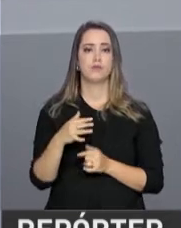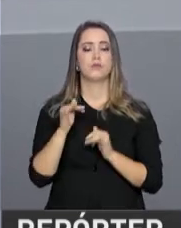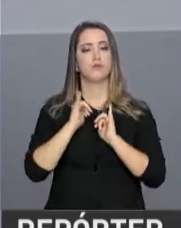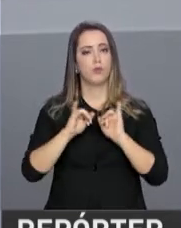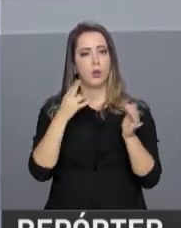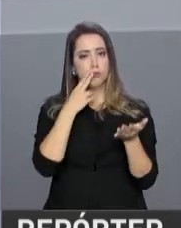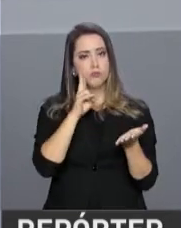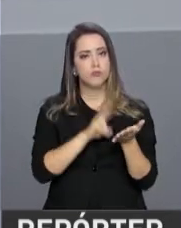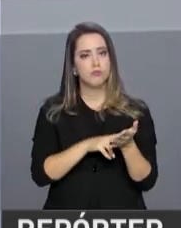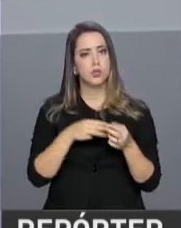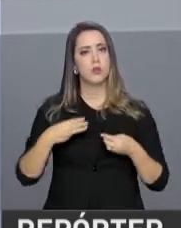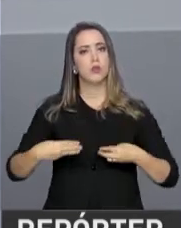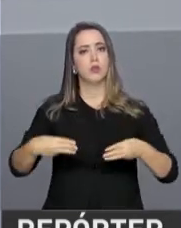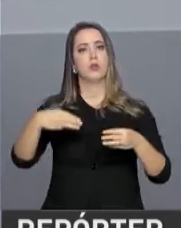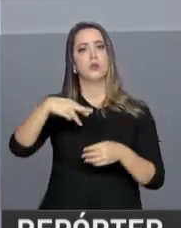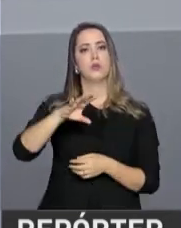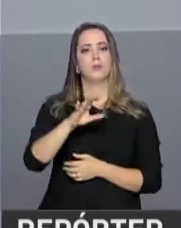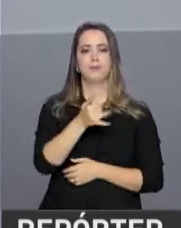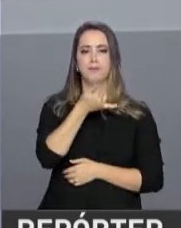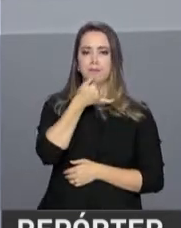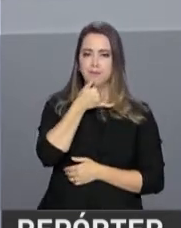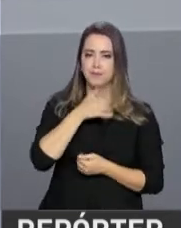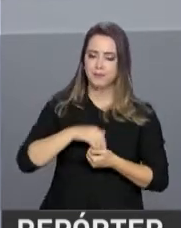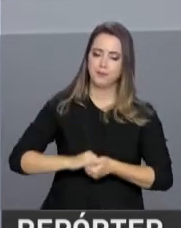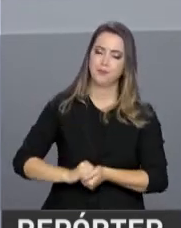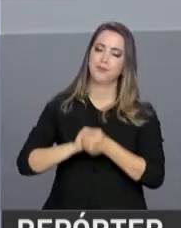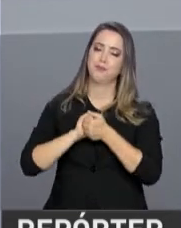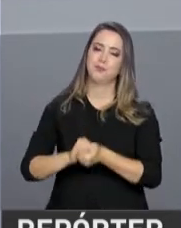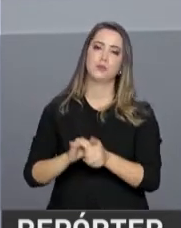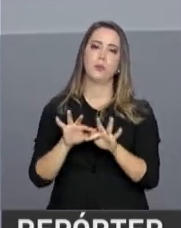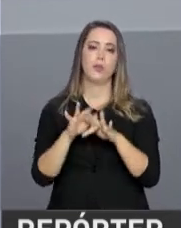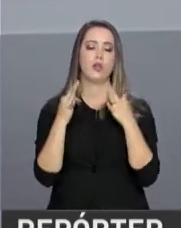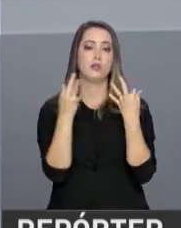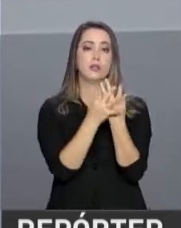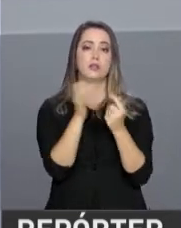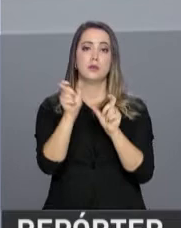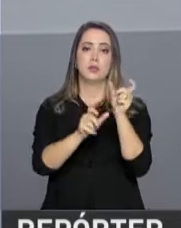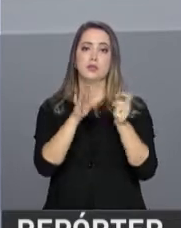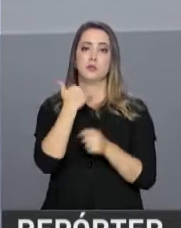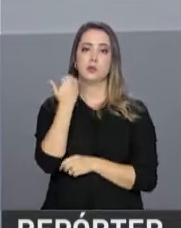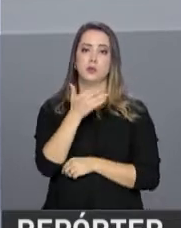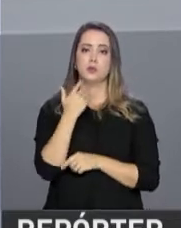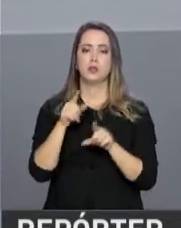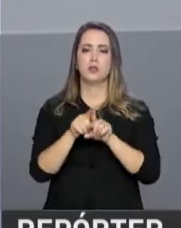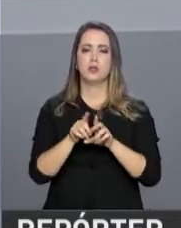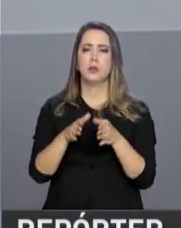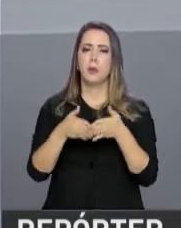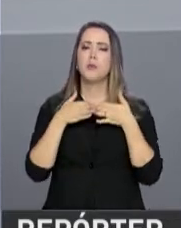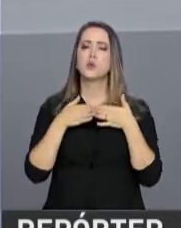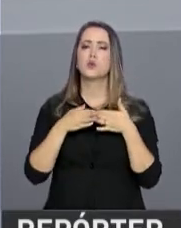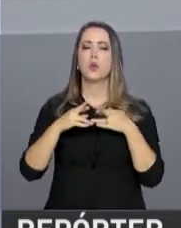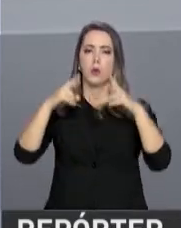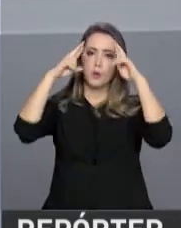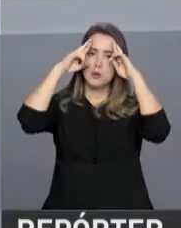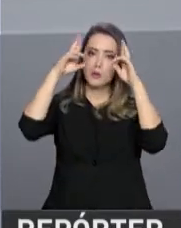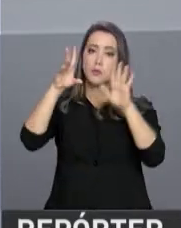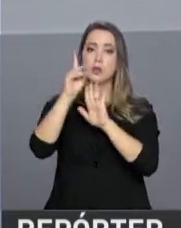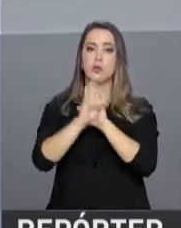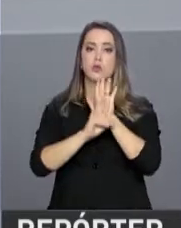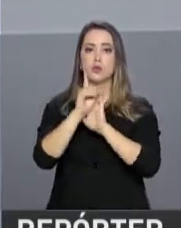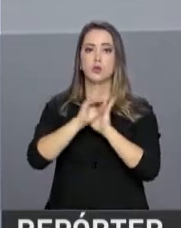das relações exteriores expressou condolências às famílias das vítimas e pediu ainda o respeito ao direito internacional e